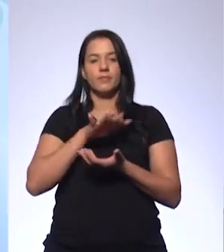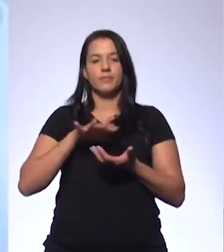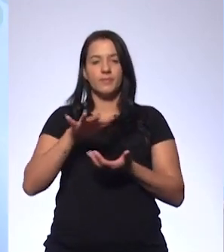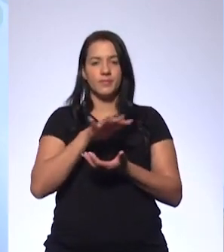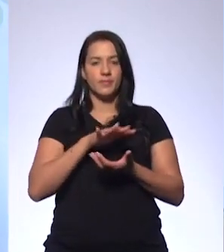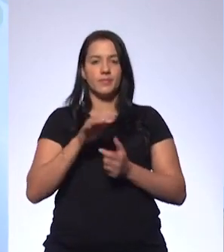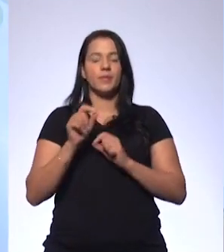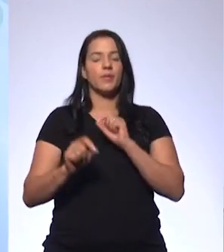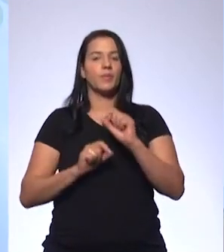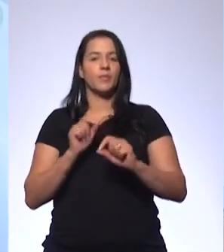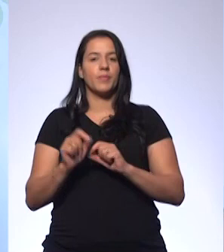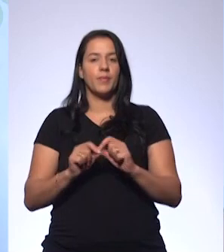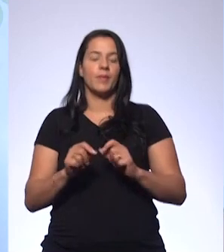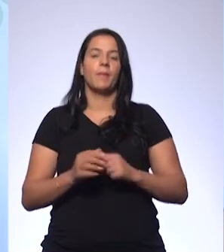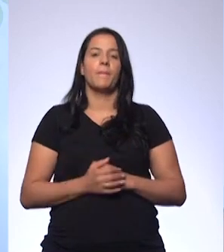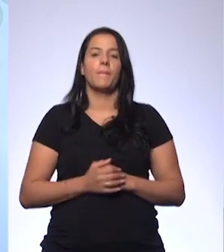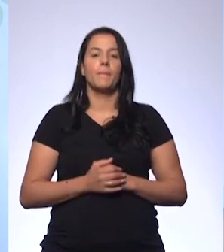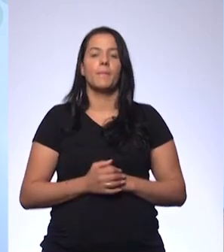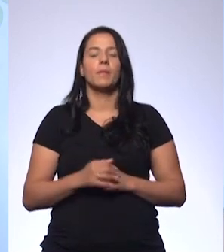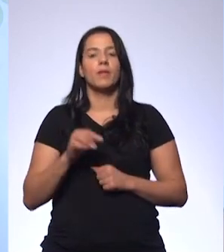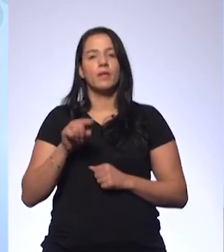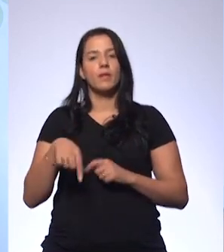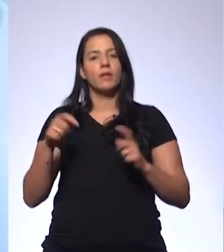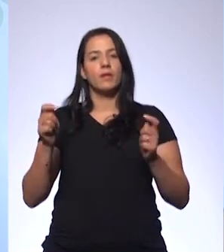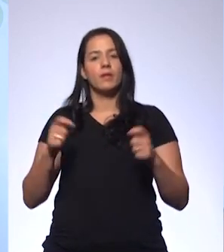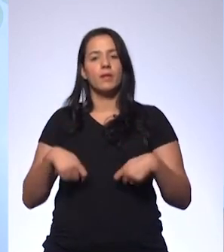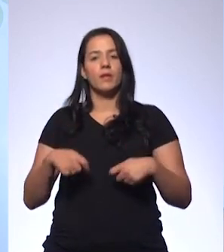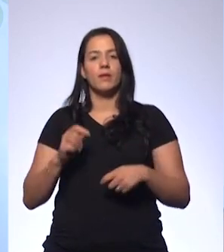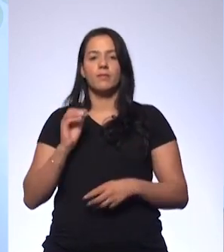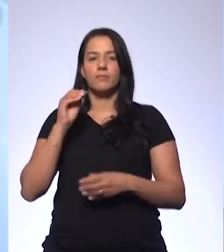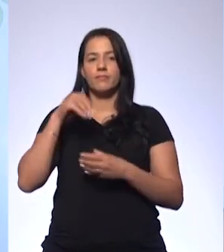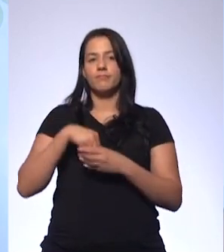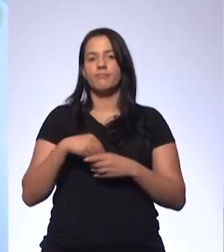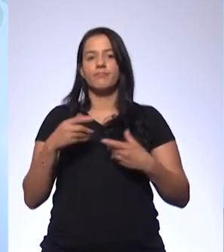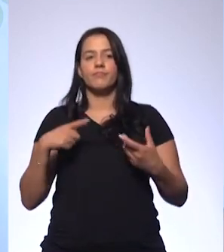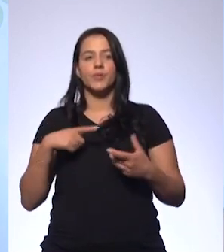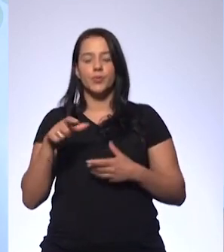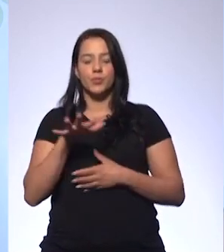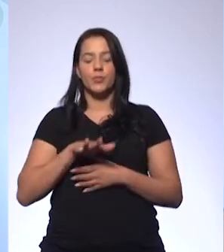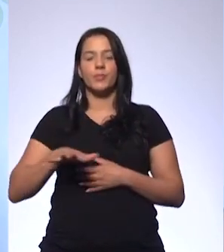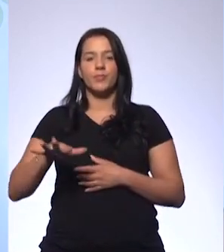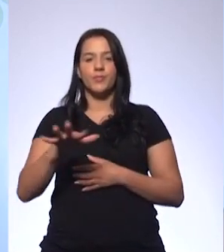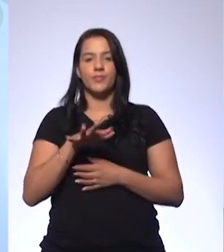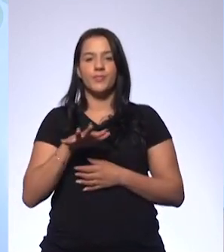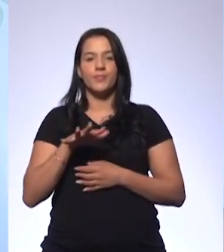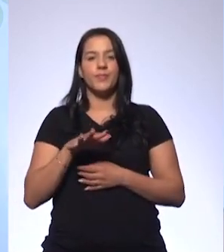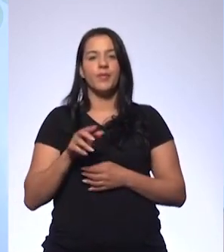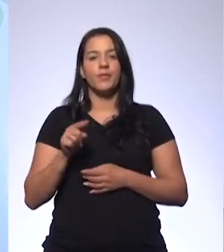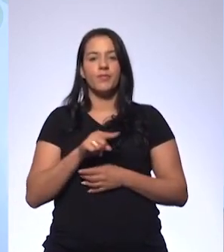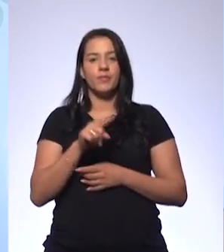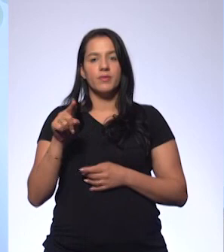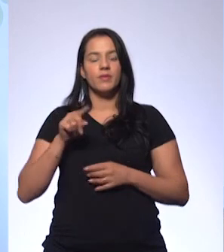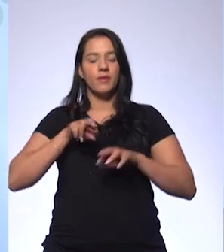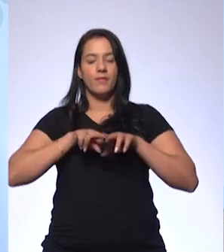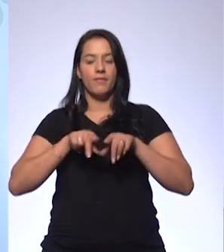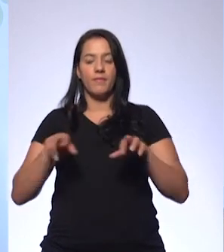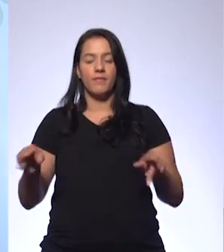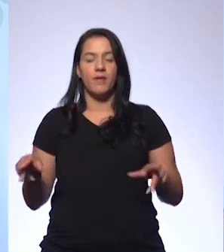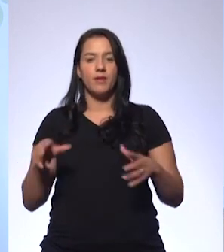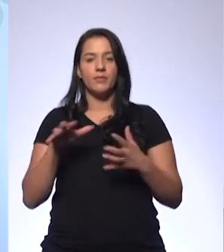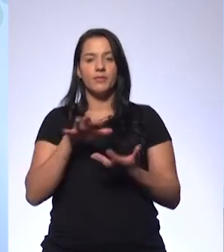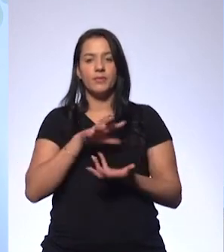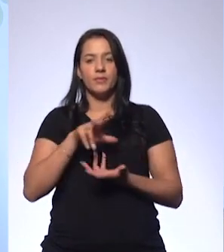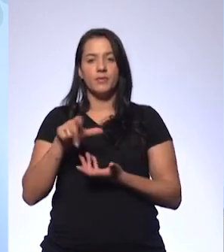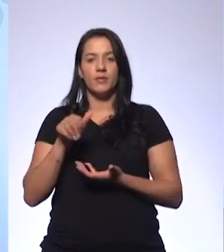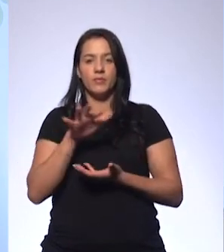né, eles podem, dentro de uma determinada área, você ter vários ecossistemas diferentes,